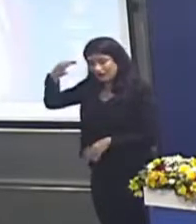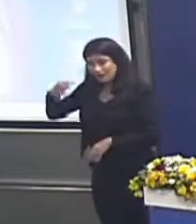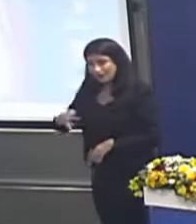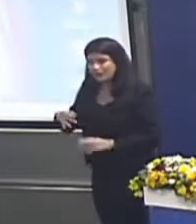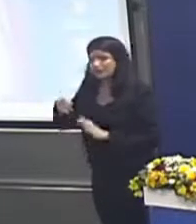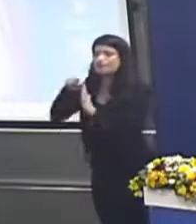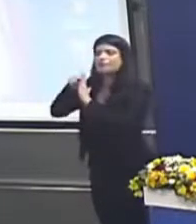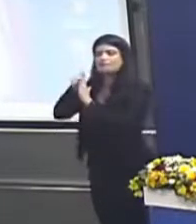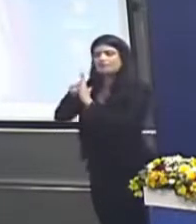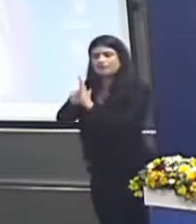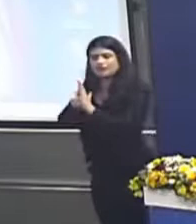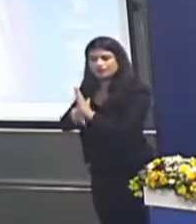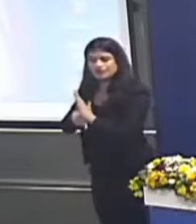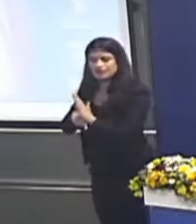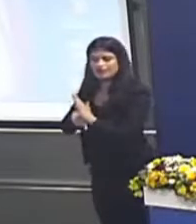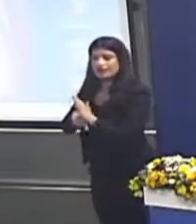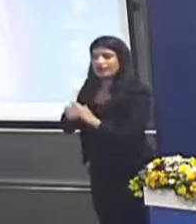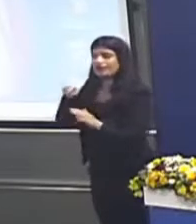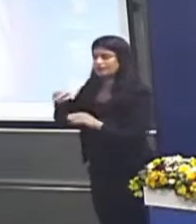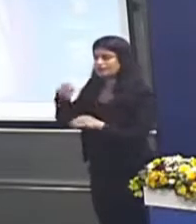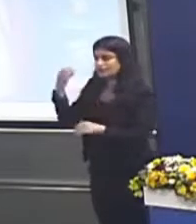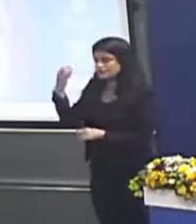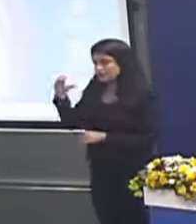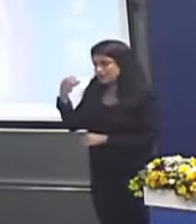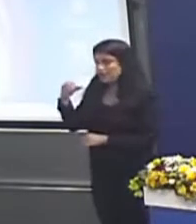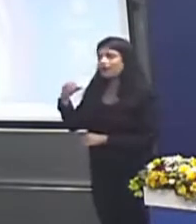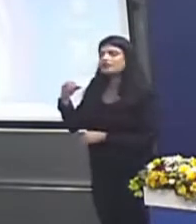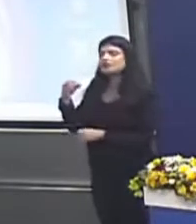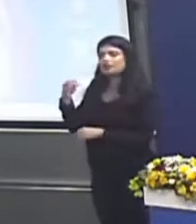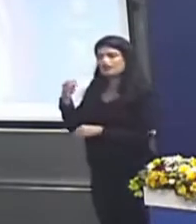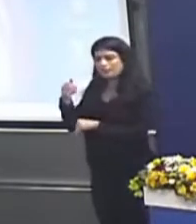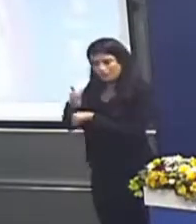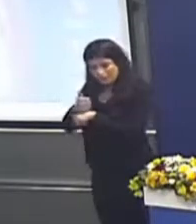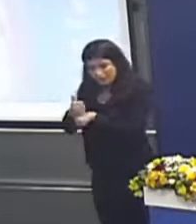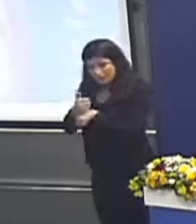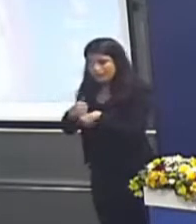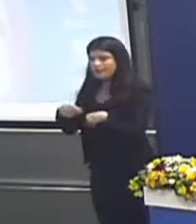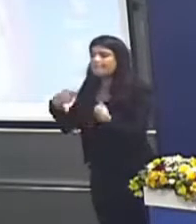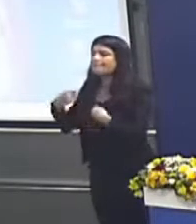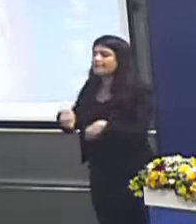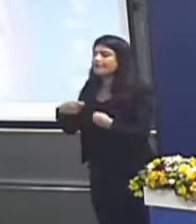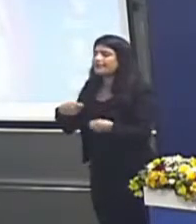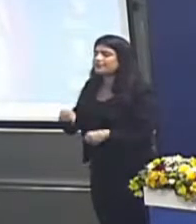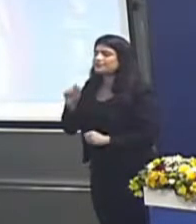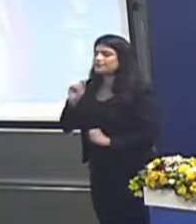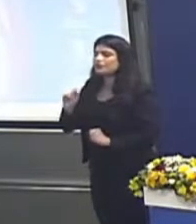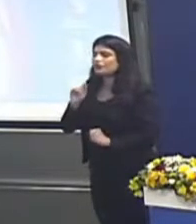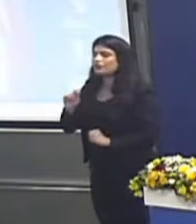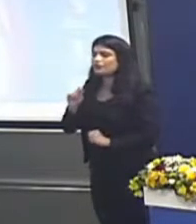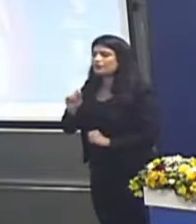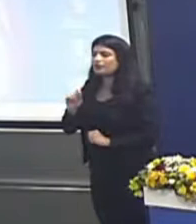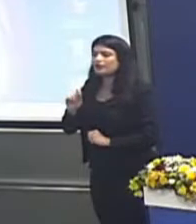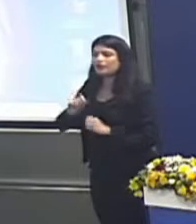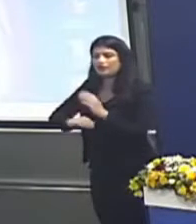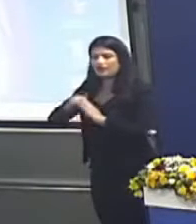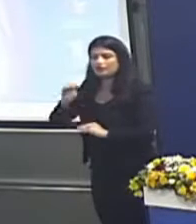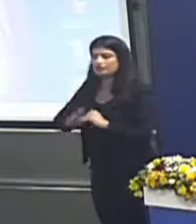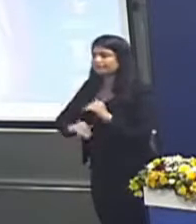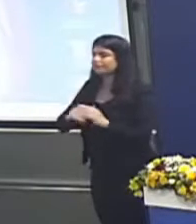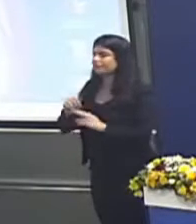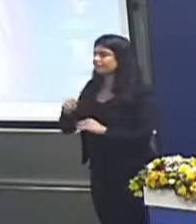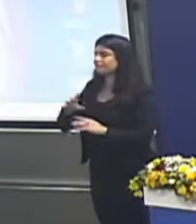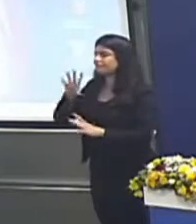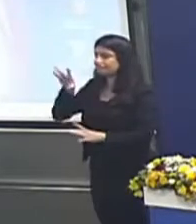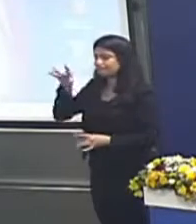precisa pesquisar, e que essa ciência, essa profissão, precisa ser uma ciência, uma profissão encarnada